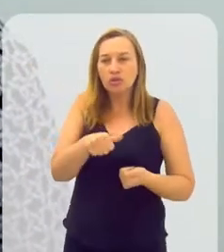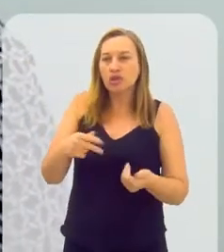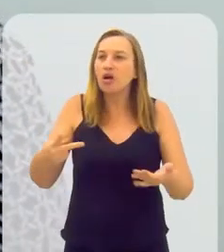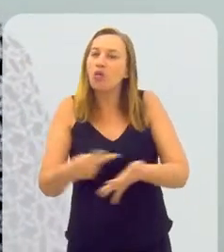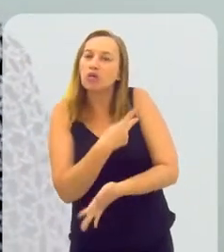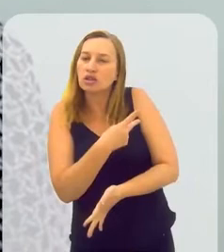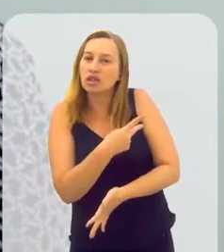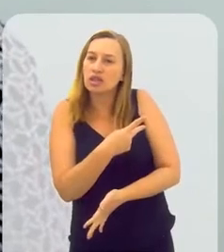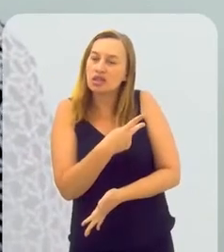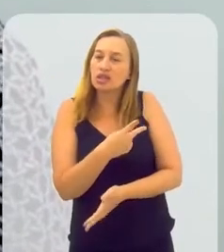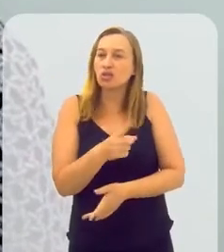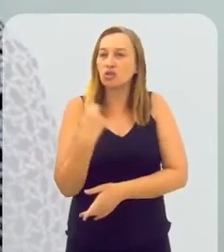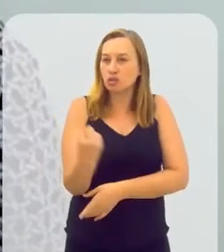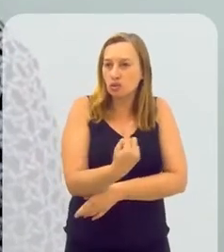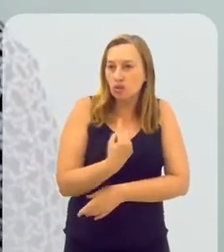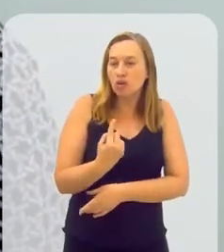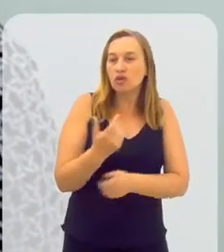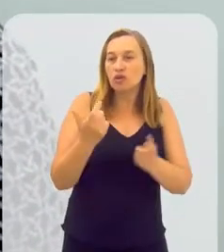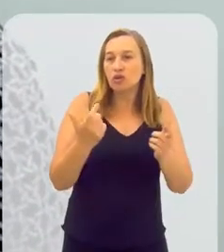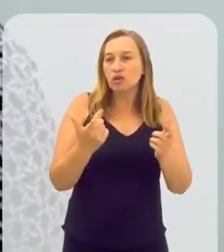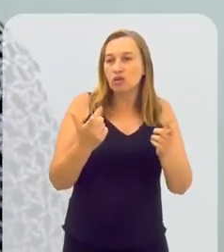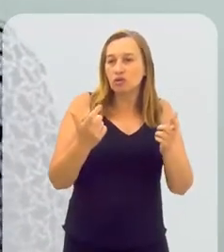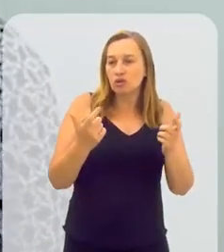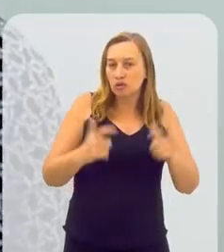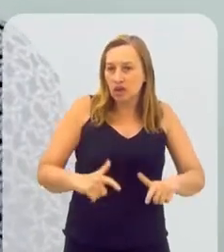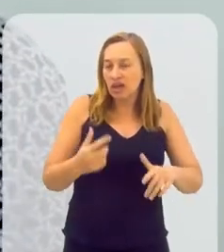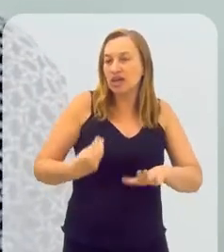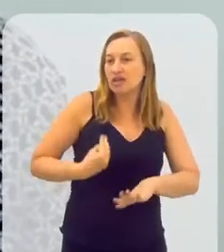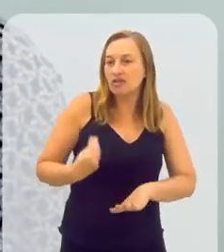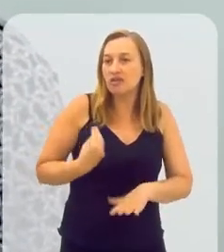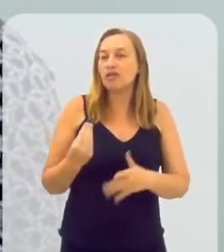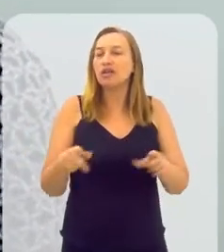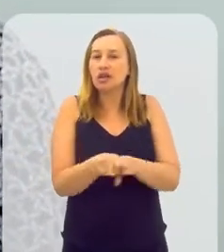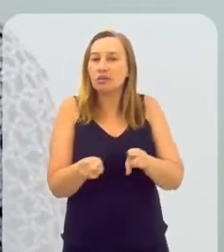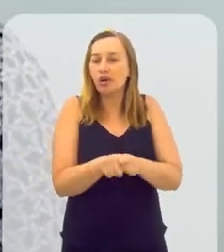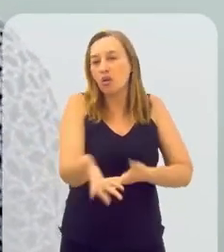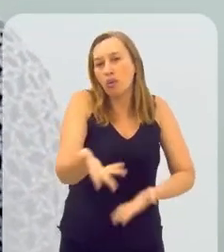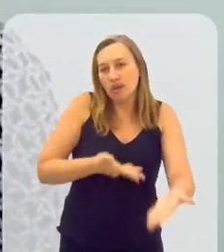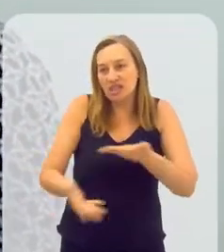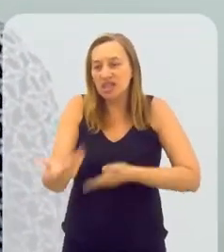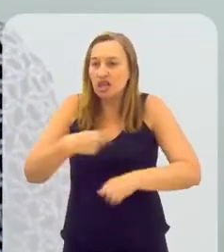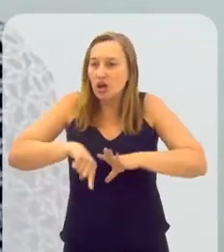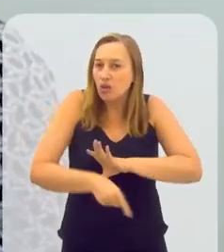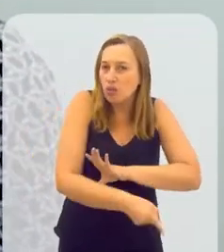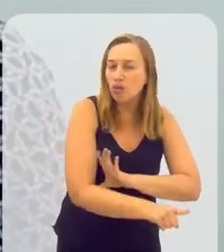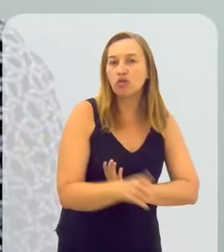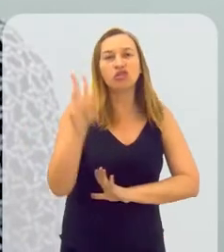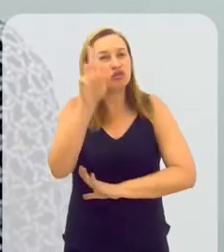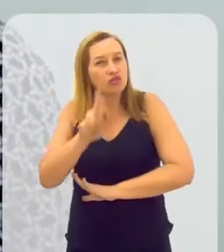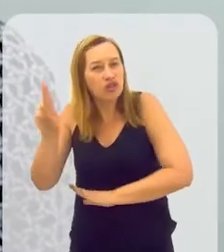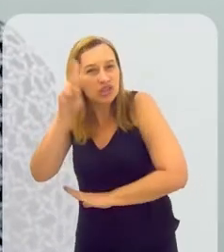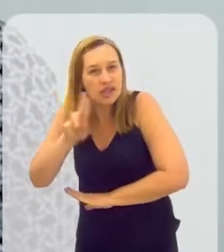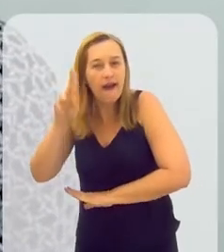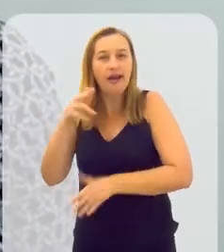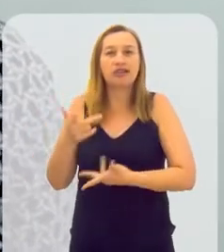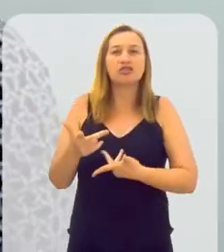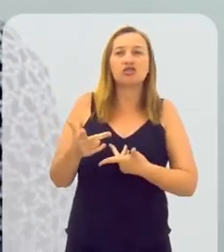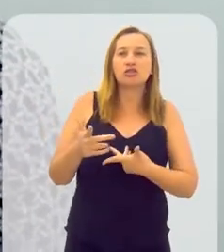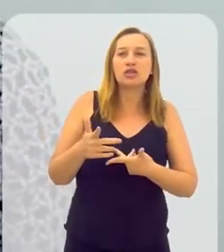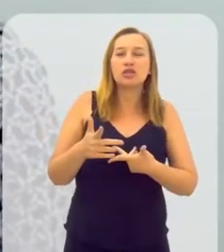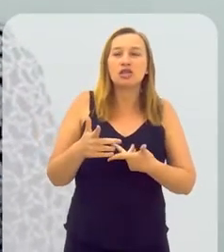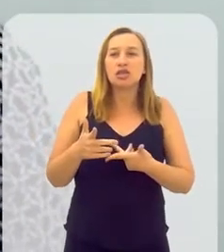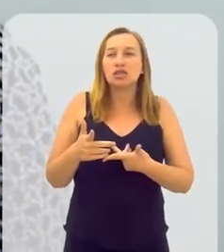né? Além de estar acontecendo isso no próprio território, é necessário que a gente trabalhe também uma parceria muito profunda com